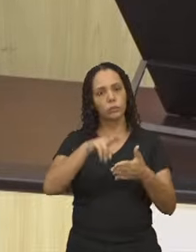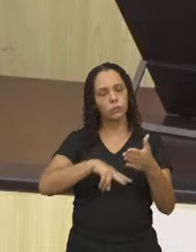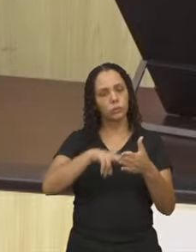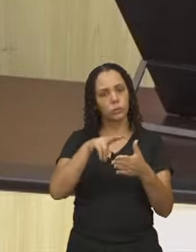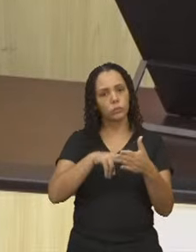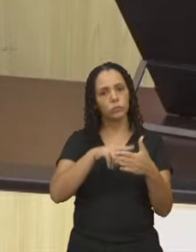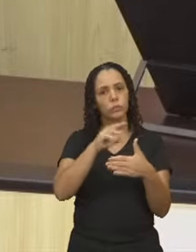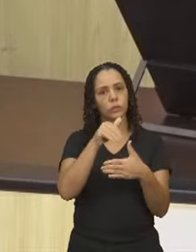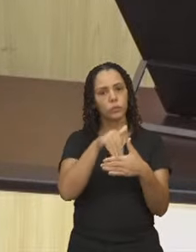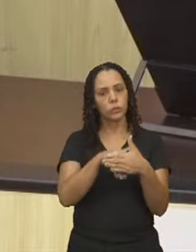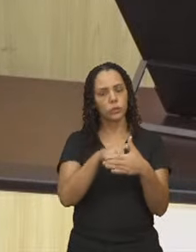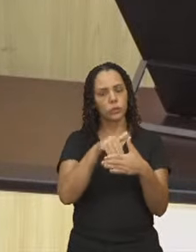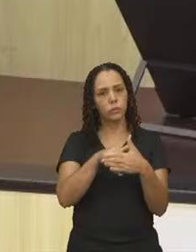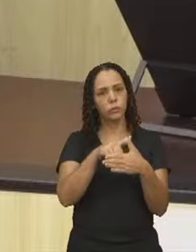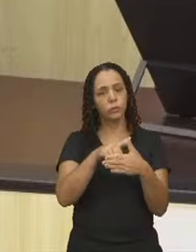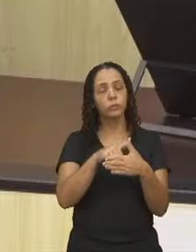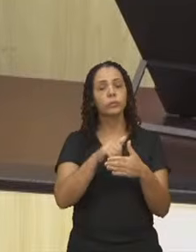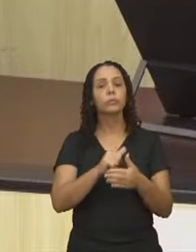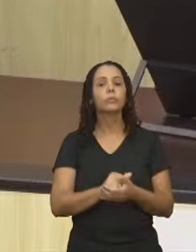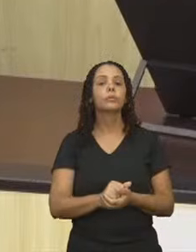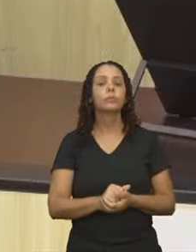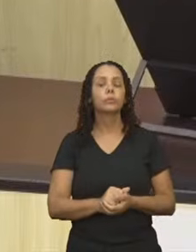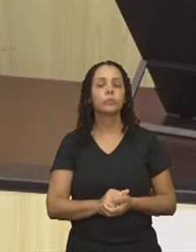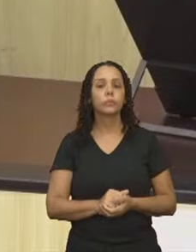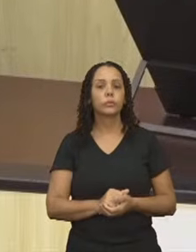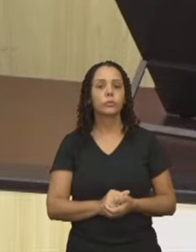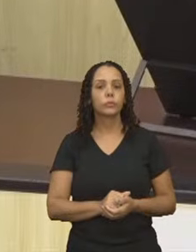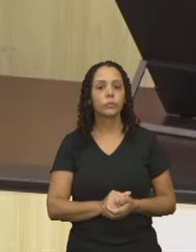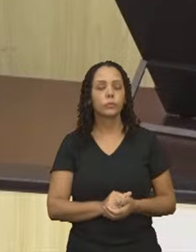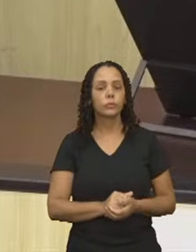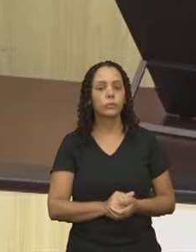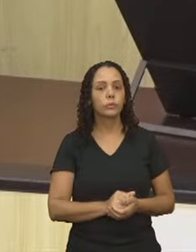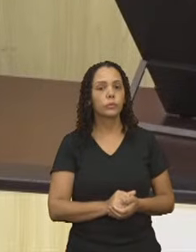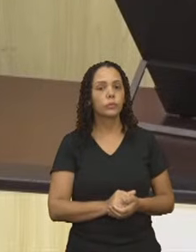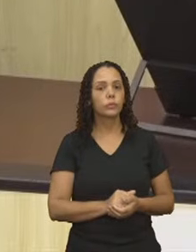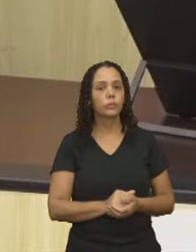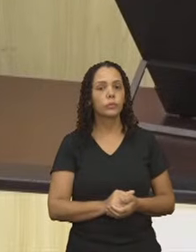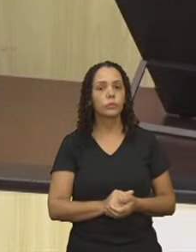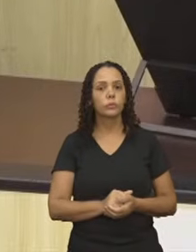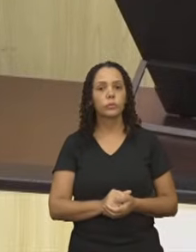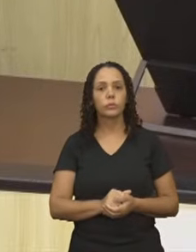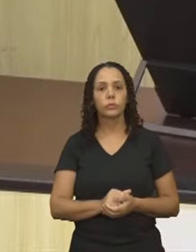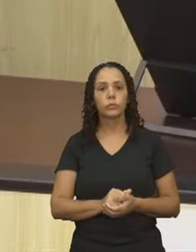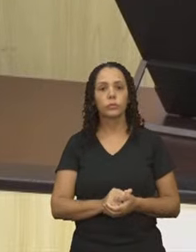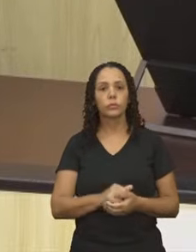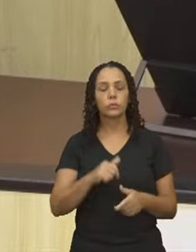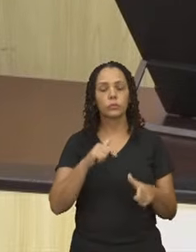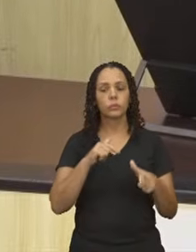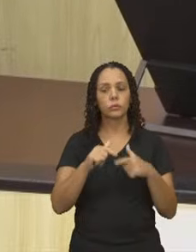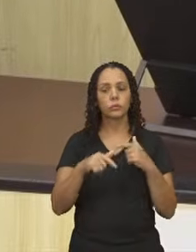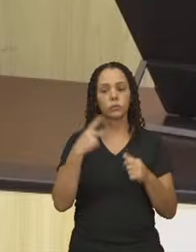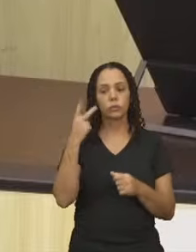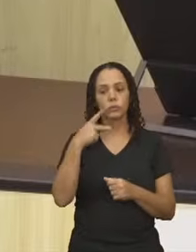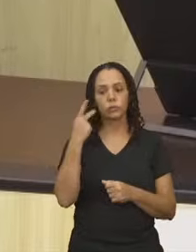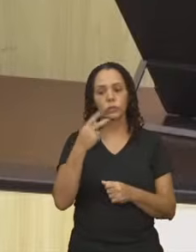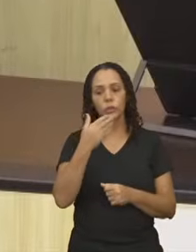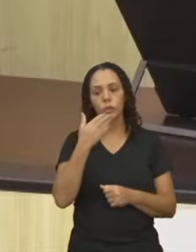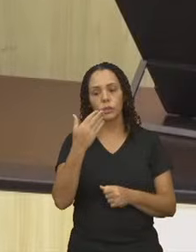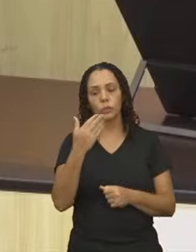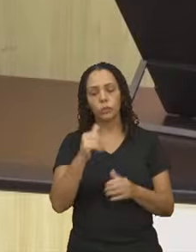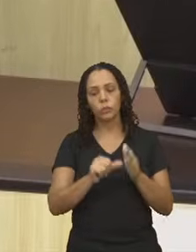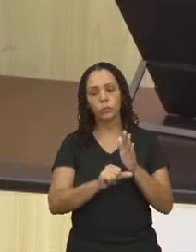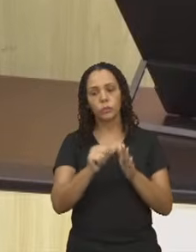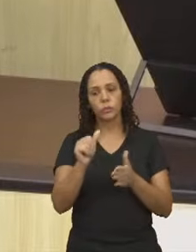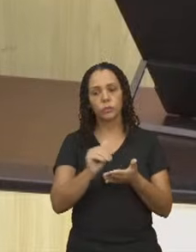lidas e votados conforme disciplinado os expedientes dos vereadores. Então, solicito à